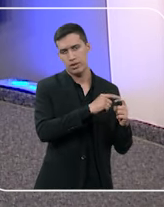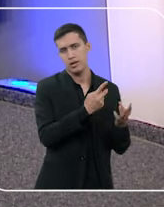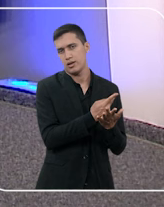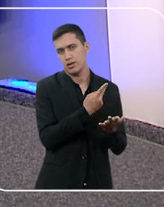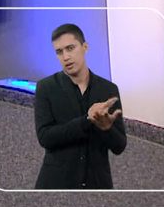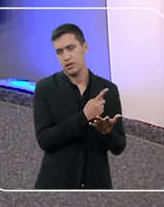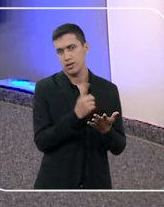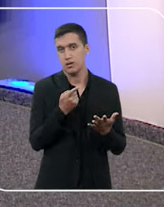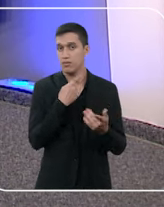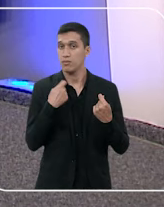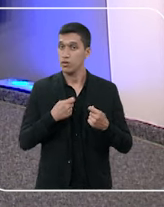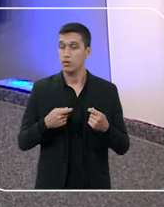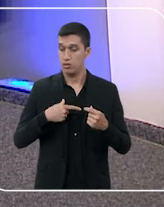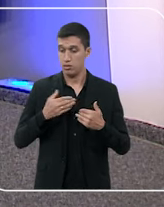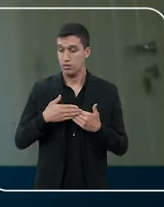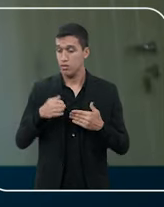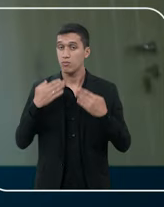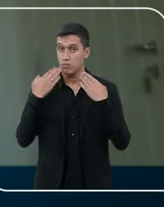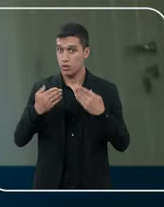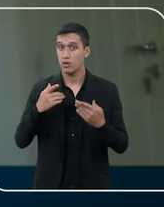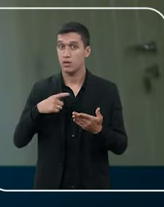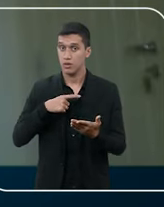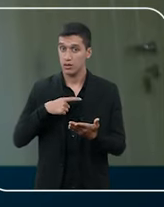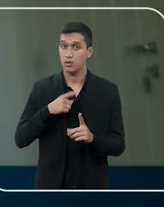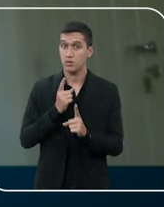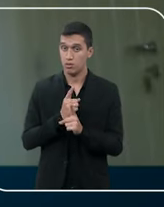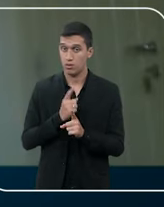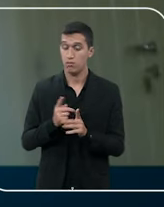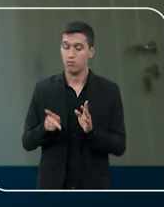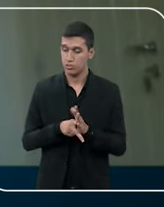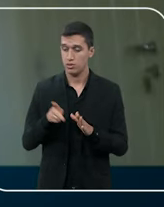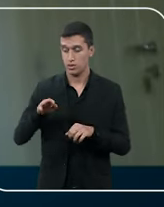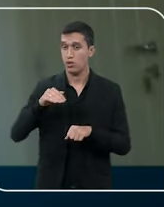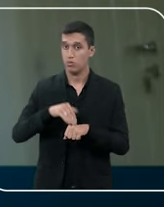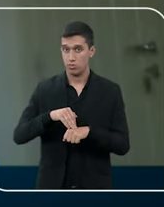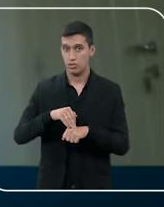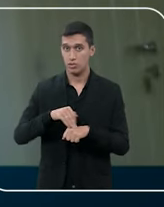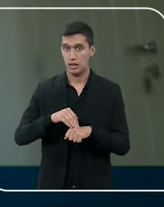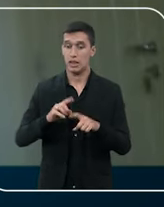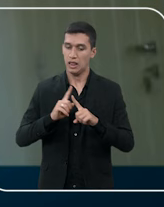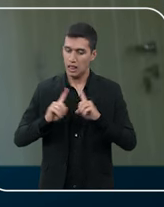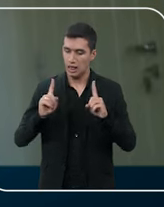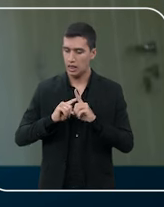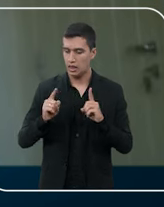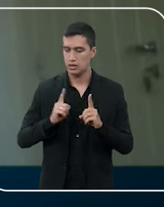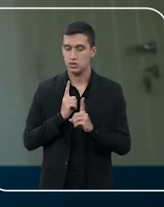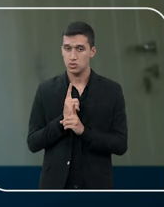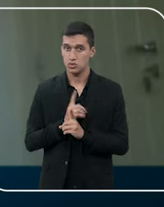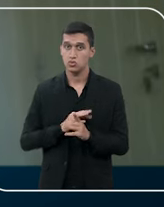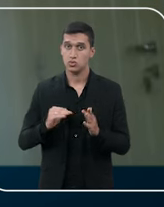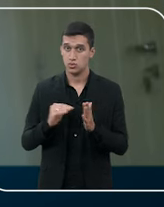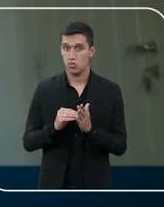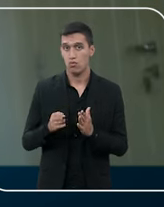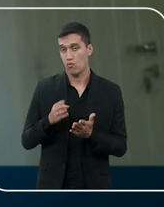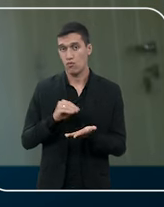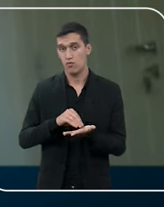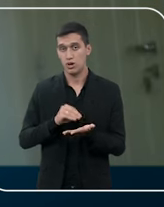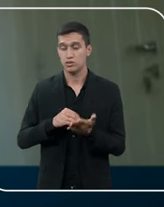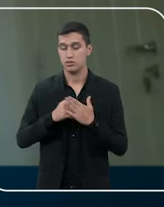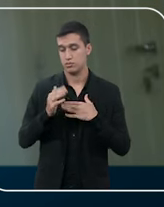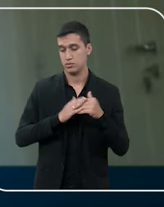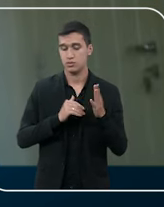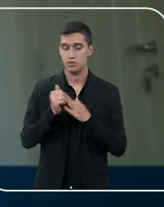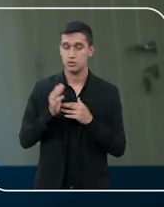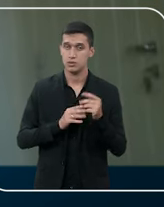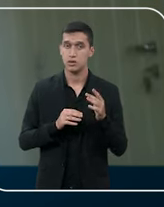nós temos que provar a existência ali da culpa, tá? Da negligência, imperícia ou imprudência.